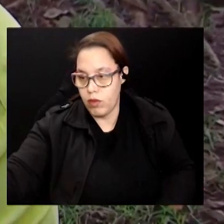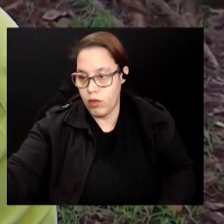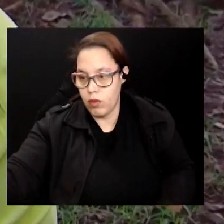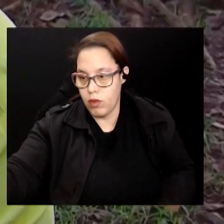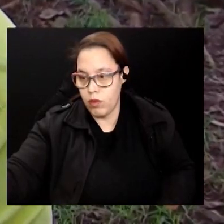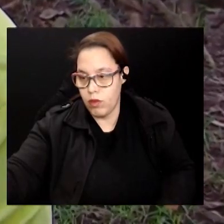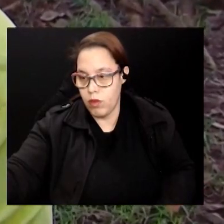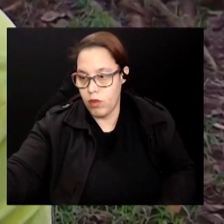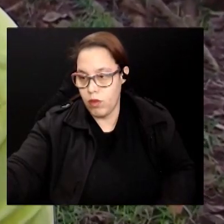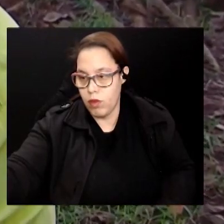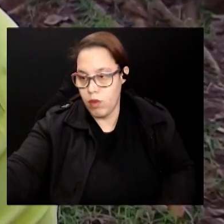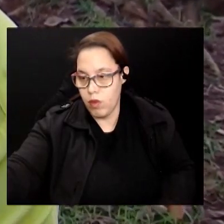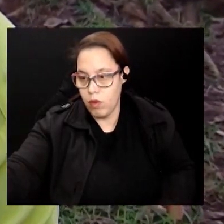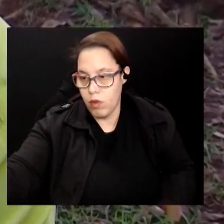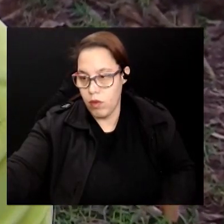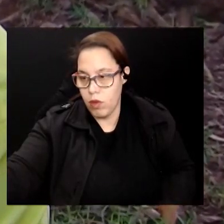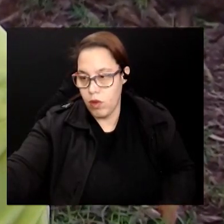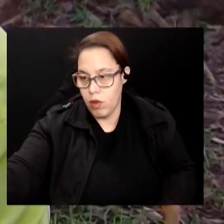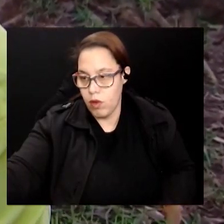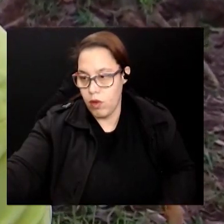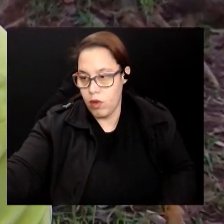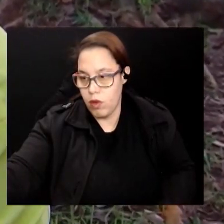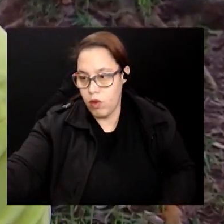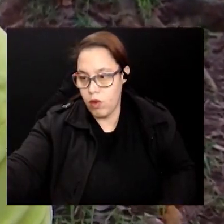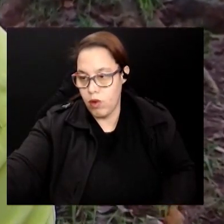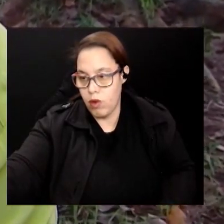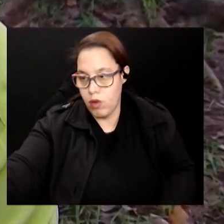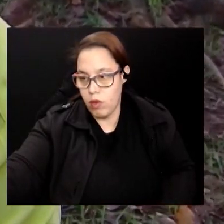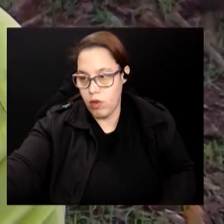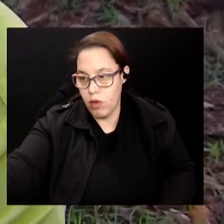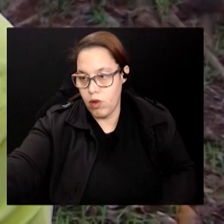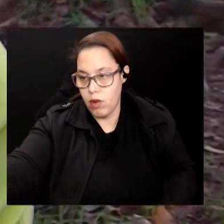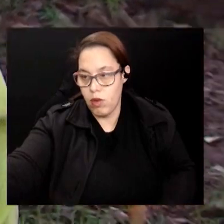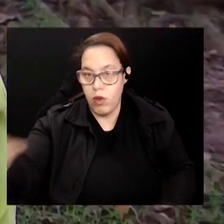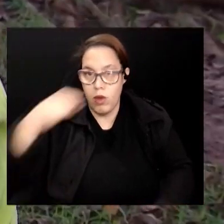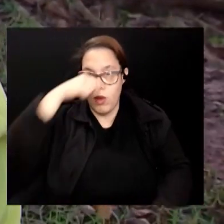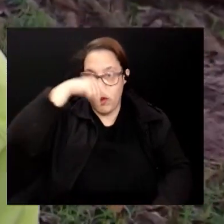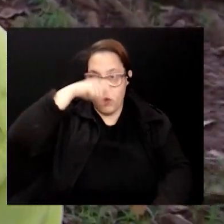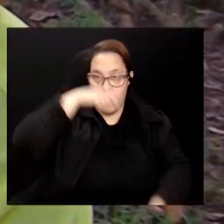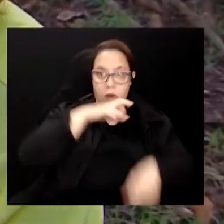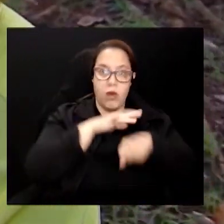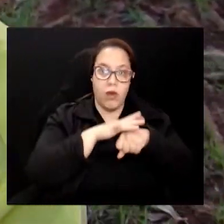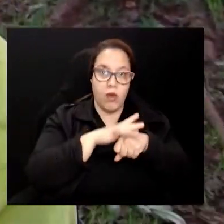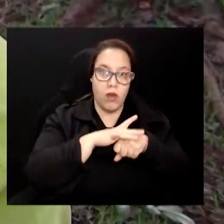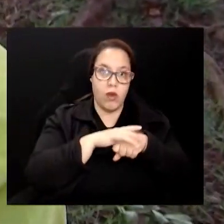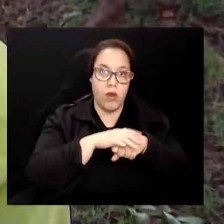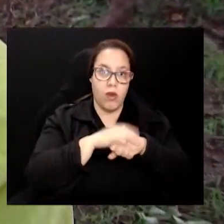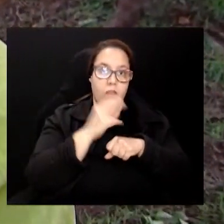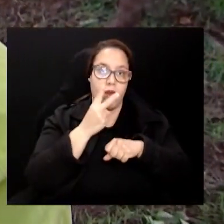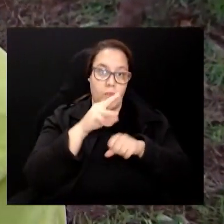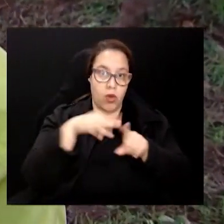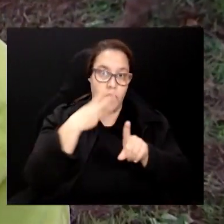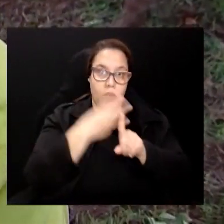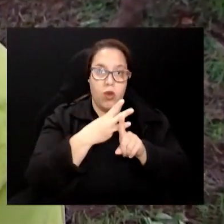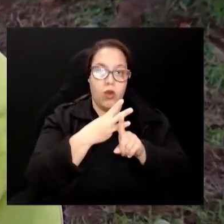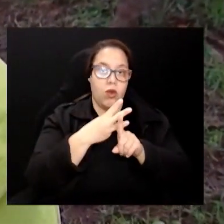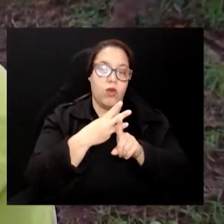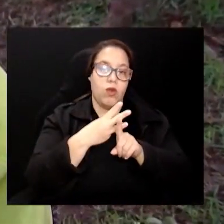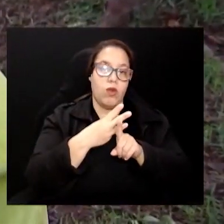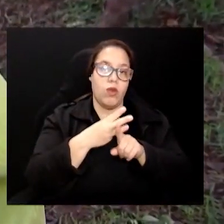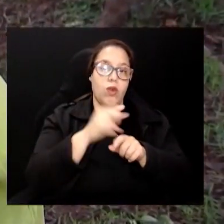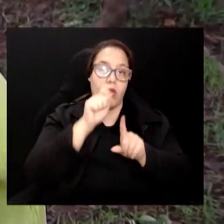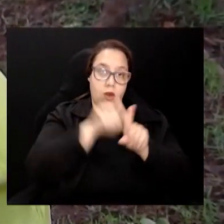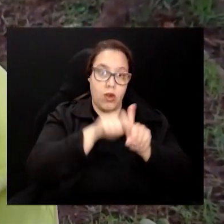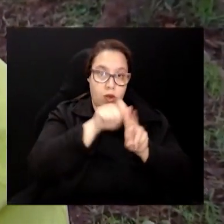porque o Uriel ele fica gripado bastante, ele fica bastante doente, tipo, pega umas 2, 3 vezes gripe, né, no mês, devido